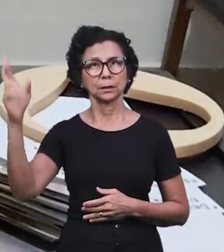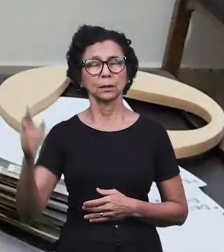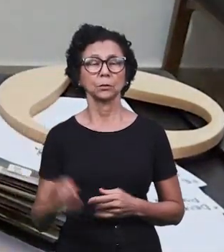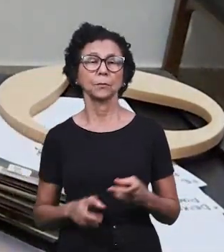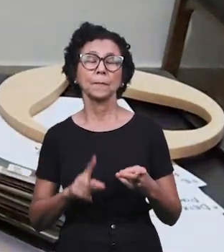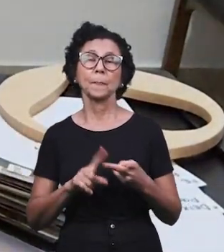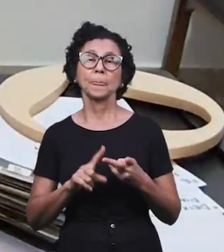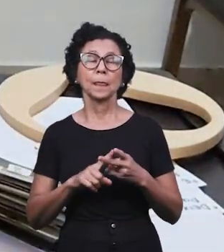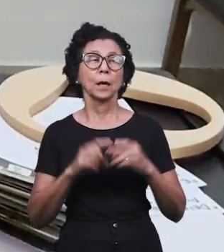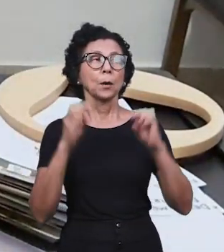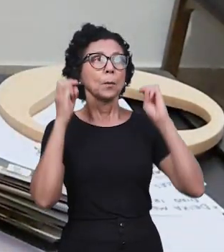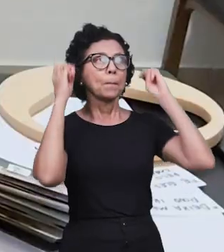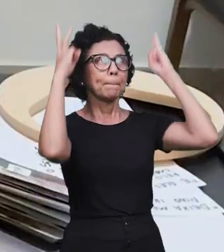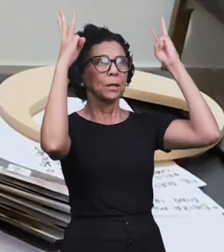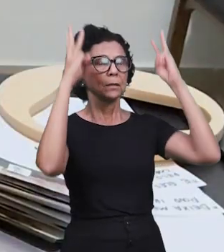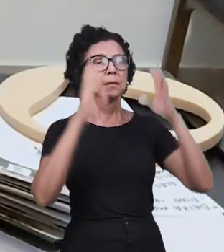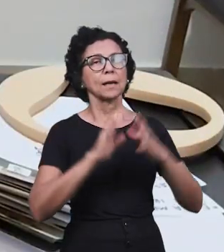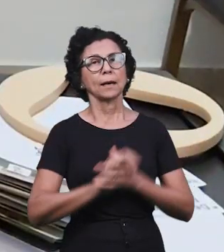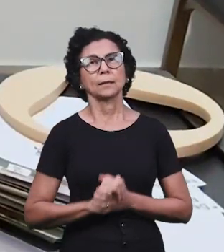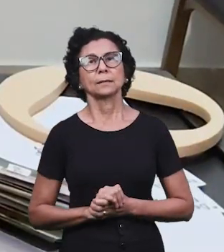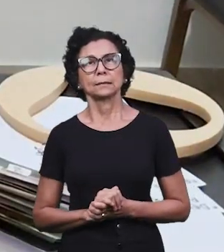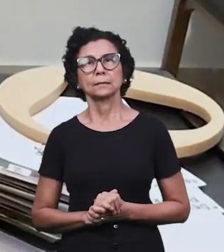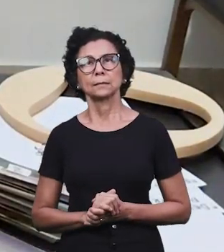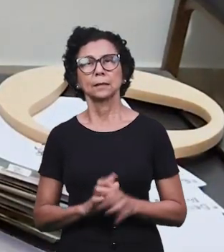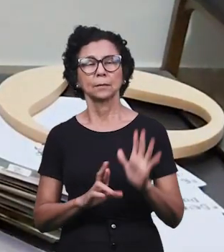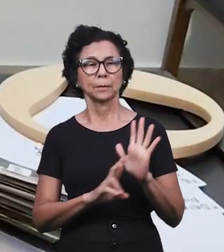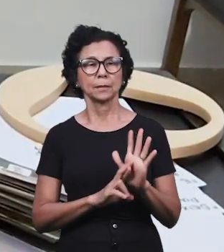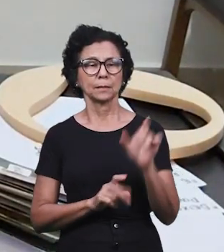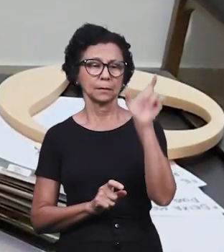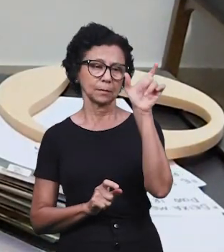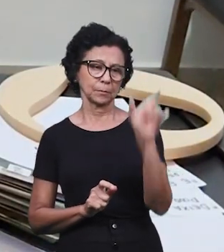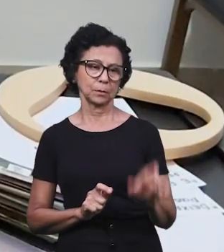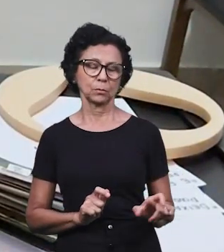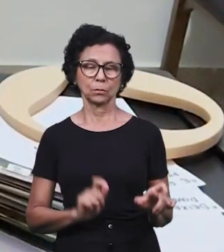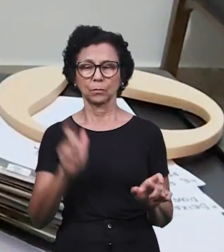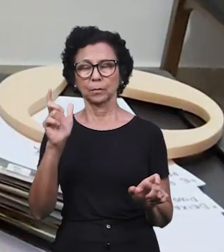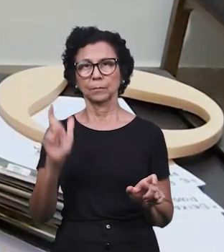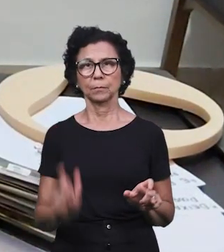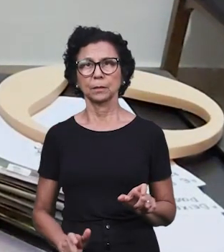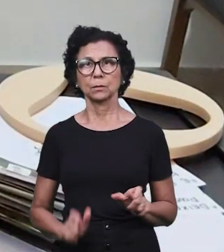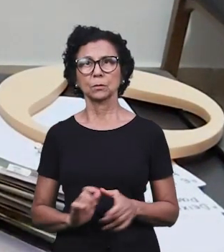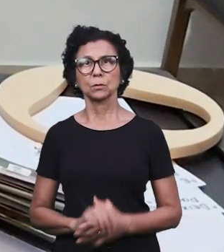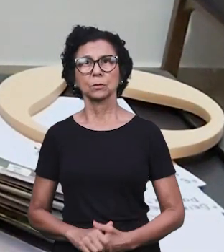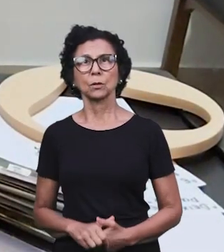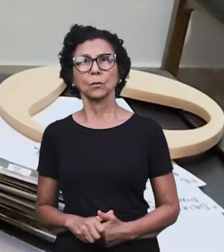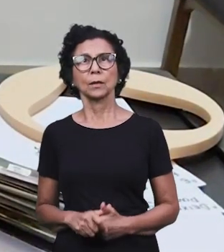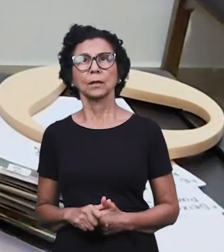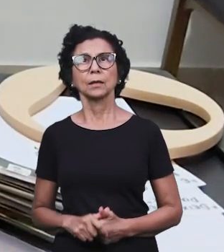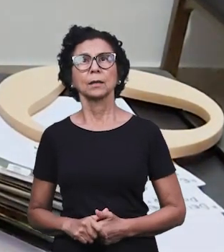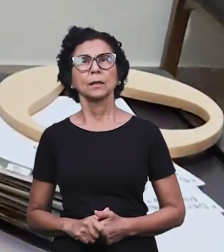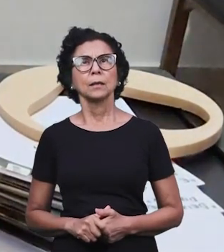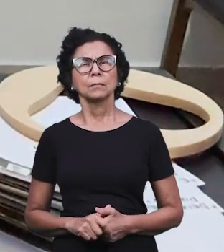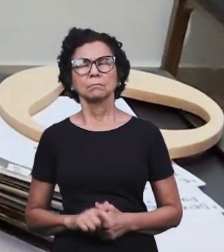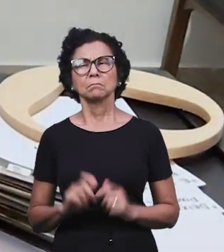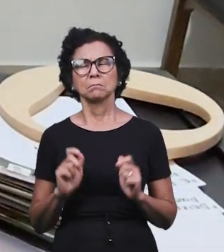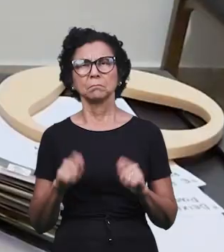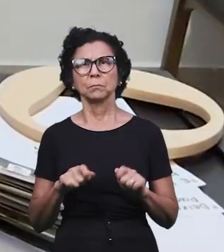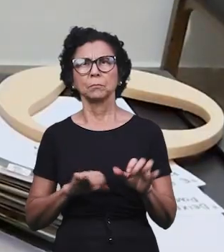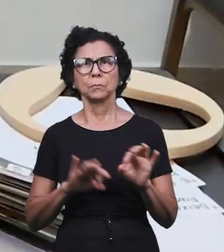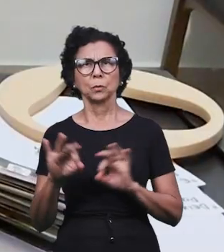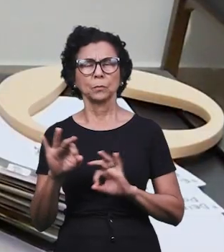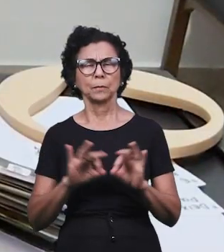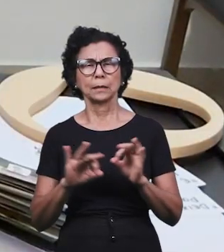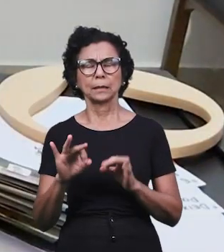A mesma coisa Moisés. Esse pictograma meu, ele é feito em impressão 3D, mas as irmãs podem fazer em palito